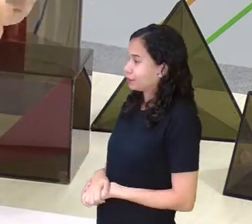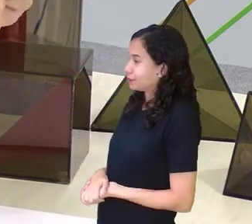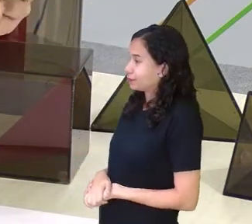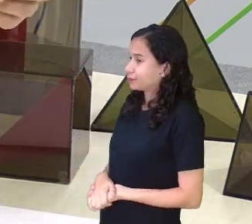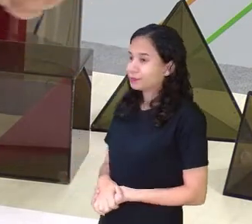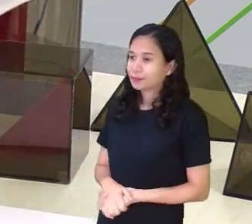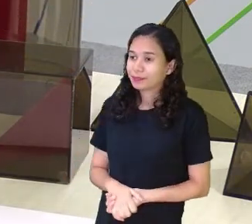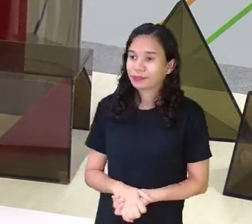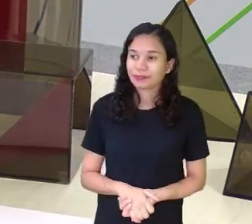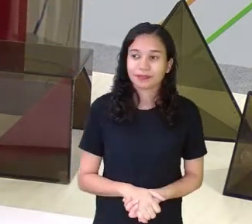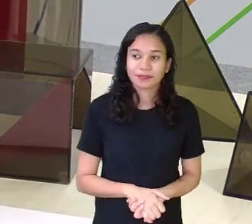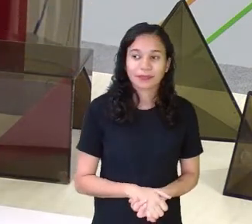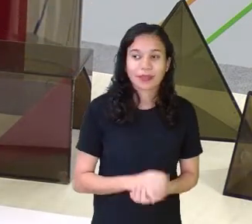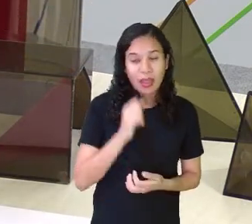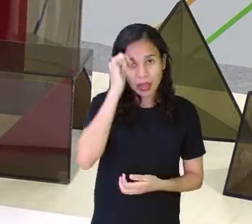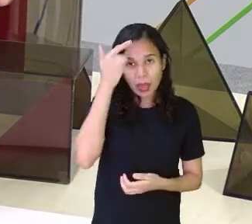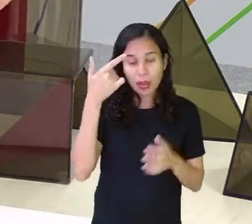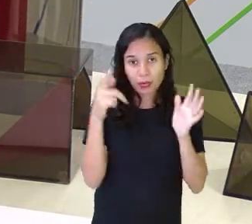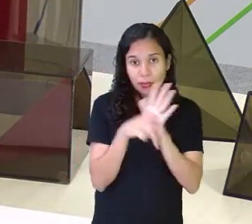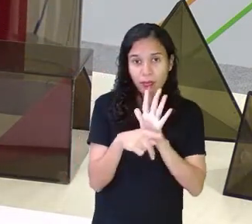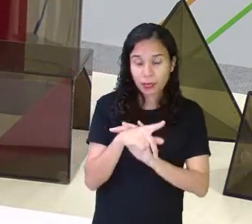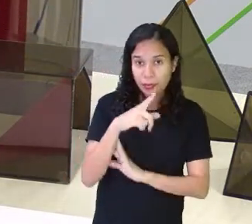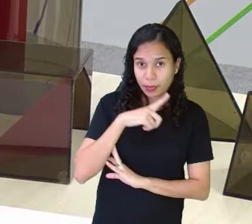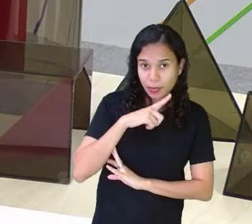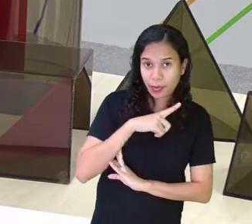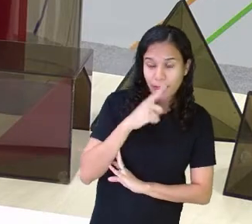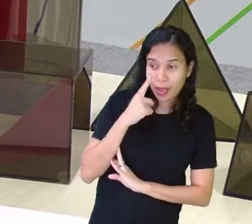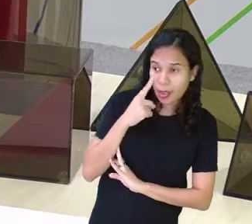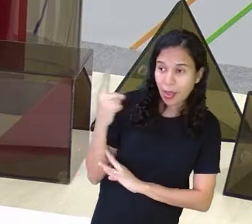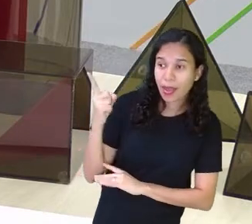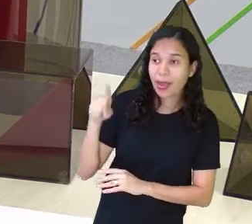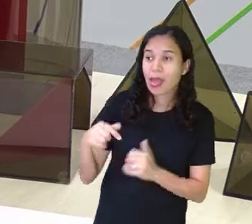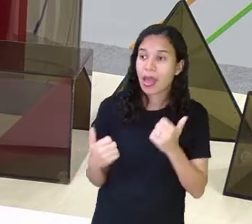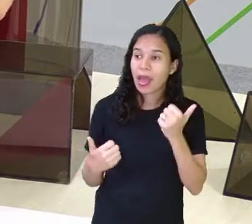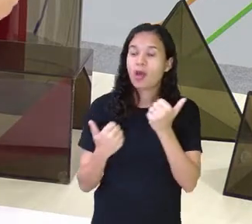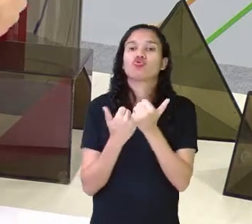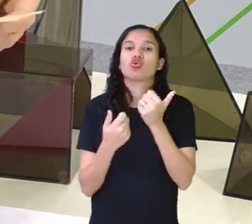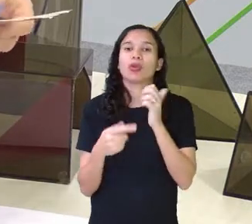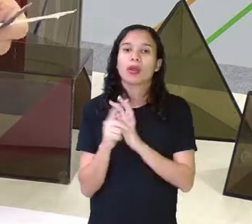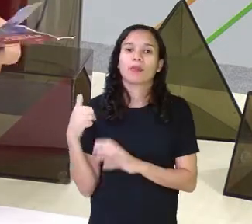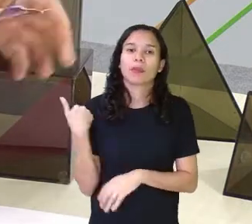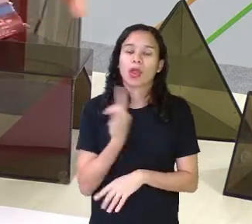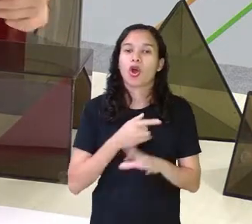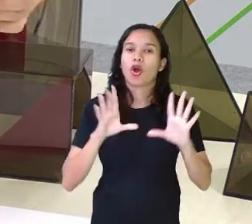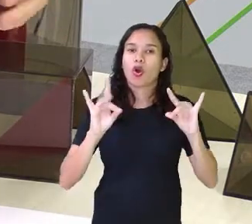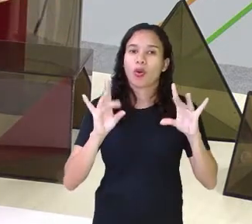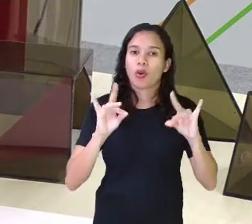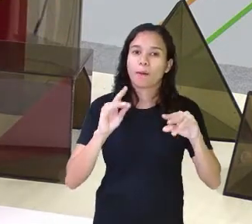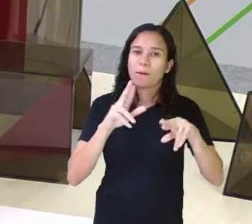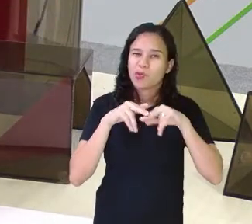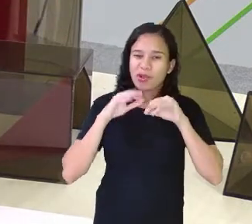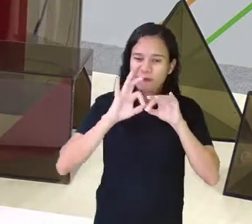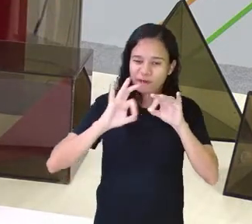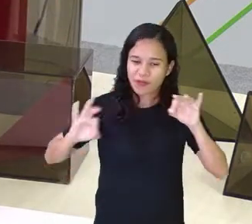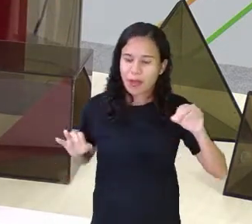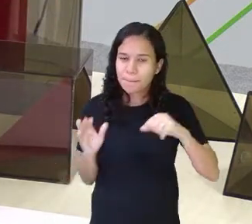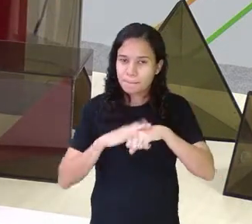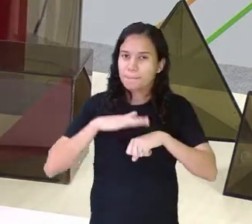ano. Claro que essas abinhas, elas são auxiliares que servem para a gente colar. Por isso que às vezes ela